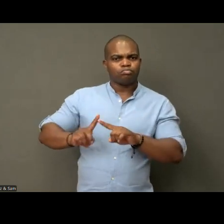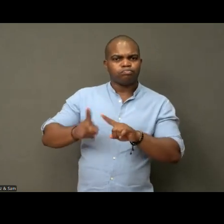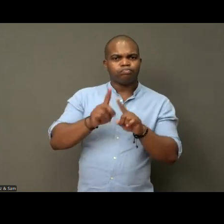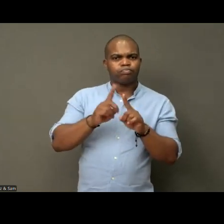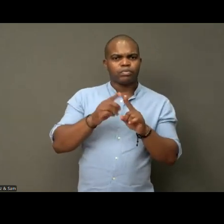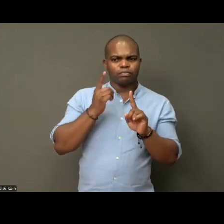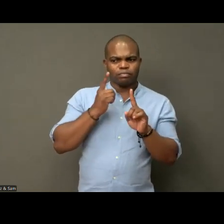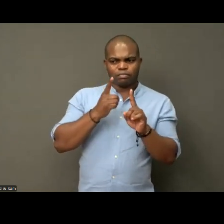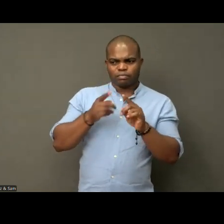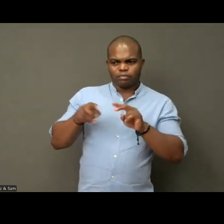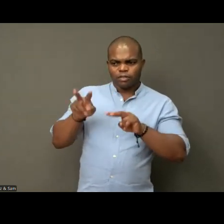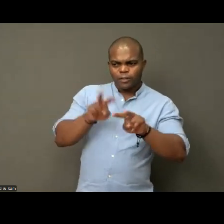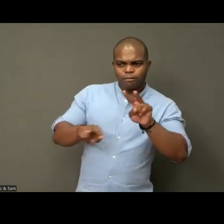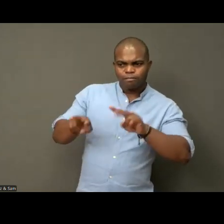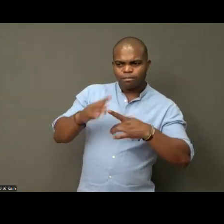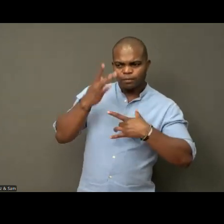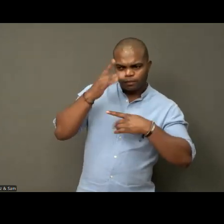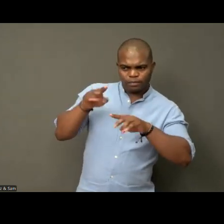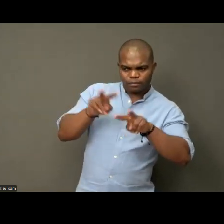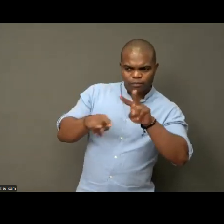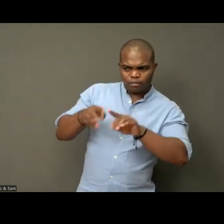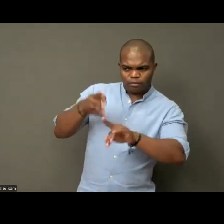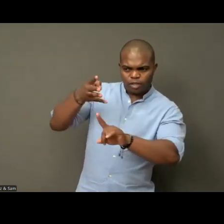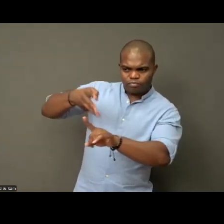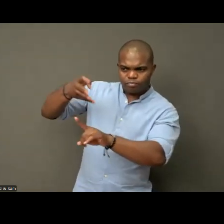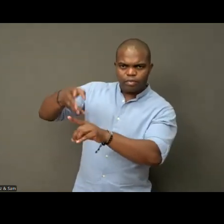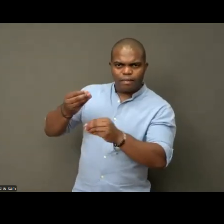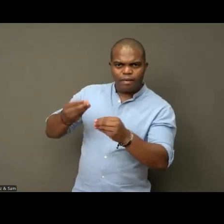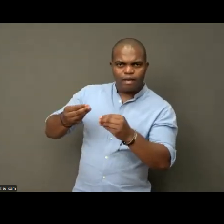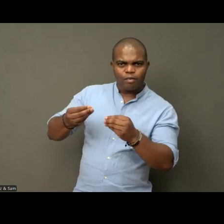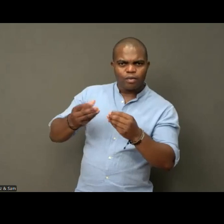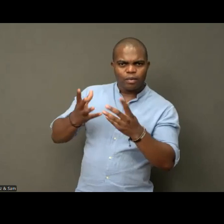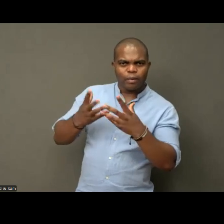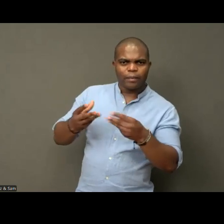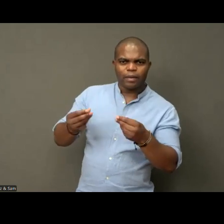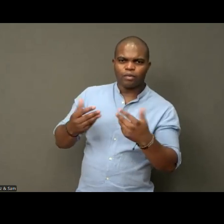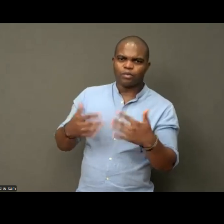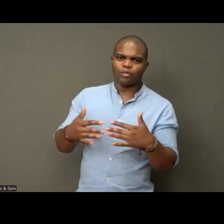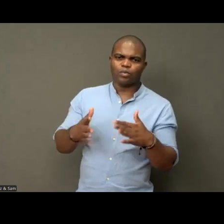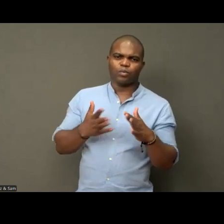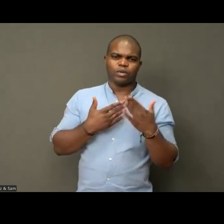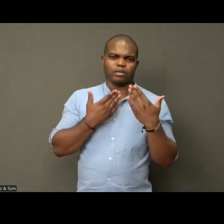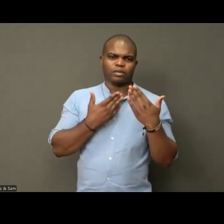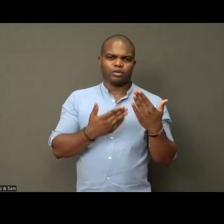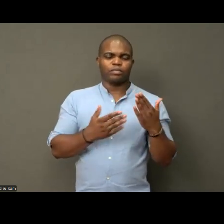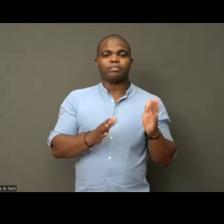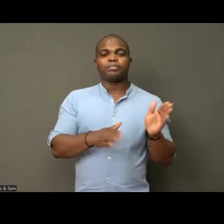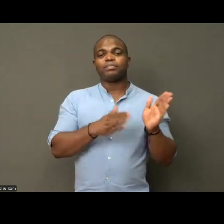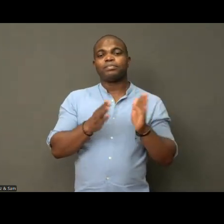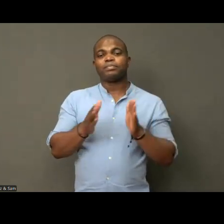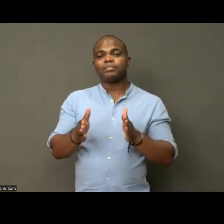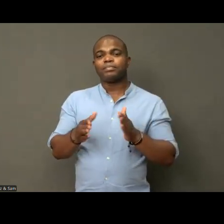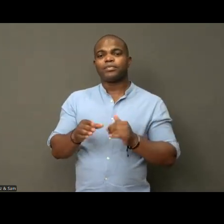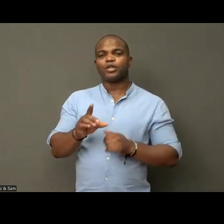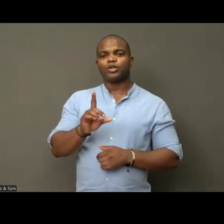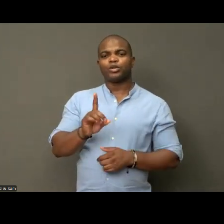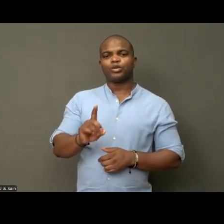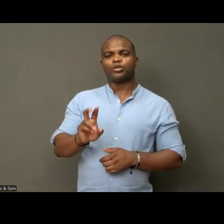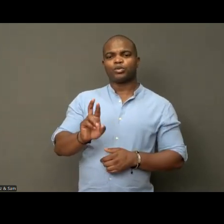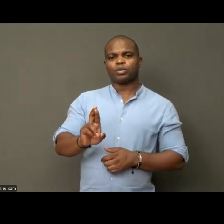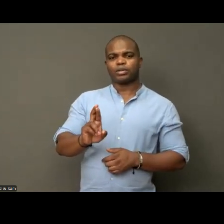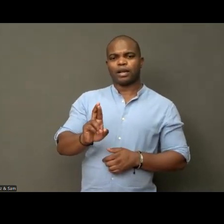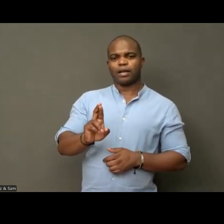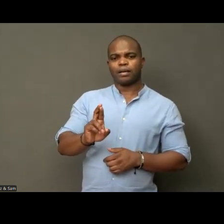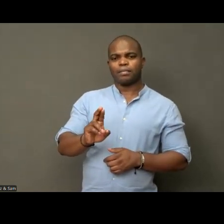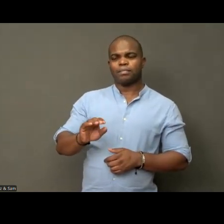vigilância de doenças. E agradecemos especialmente a Sua Excelência, o Dr. Jaime Orrego, Vice-Ministro da Saúde